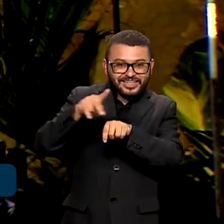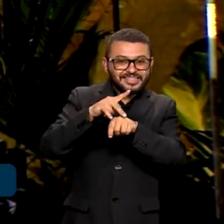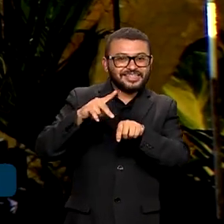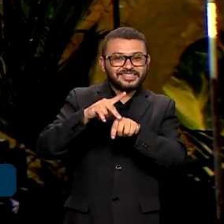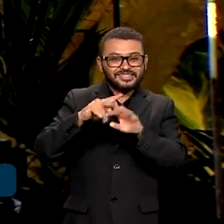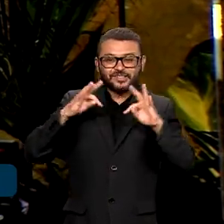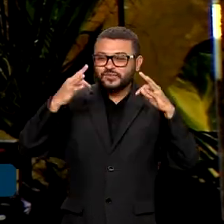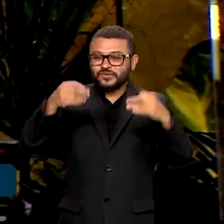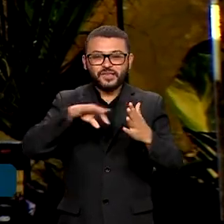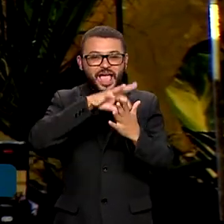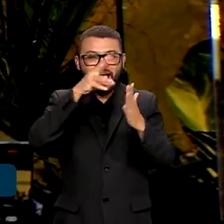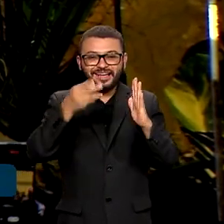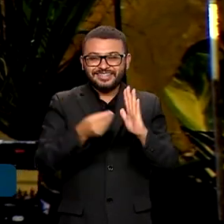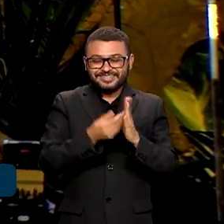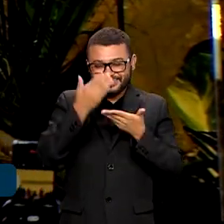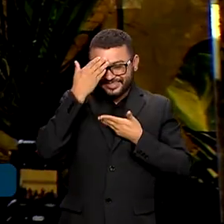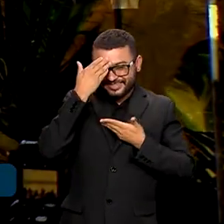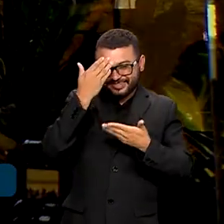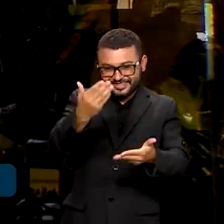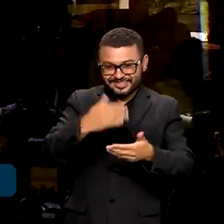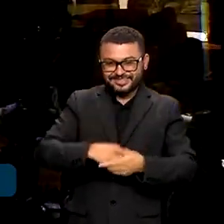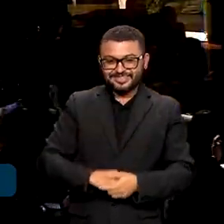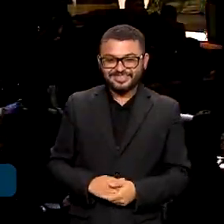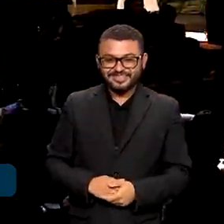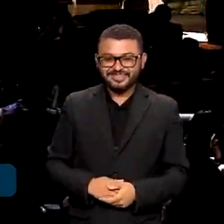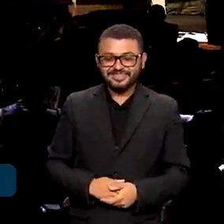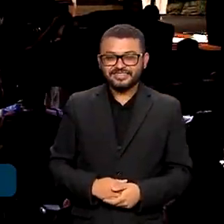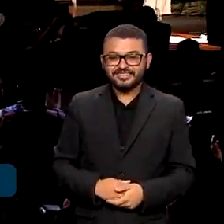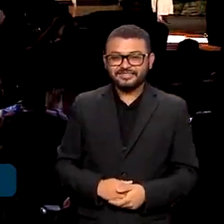almas amazônicas.